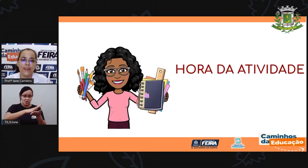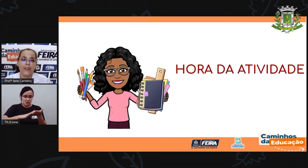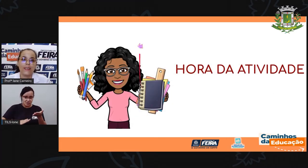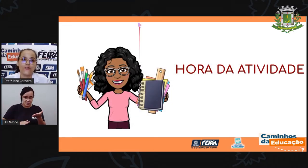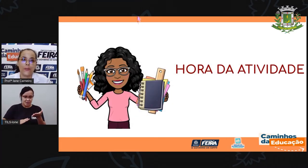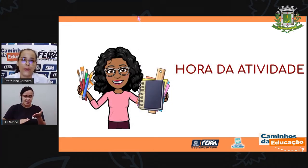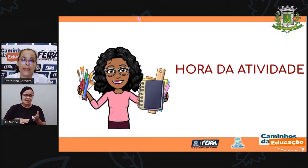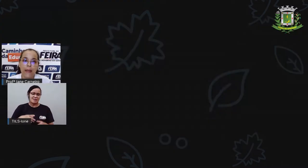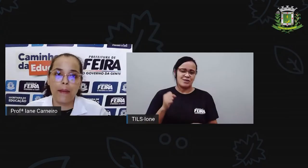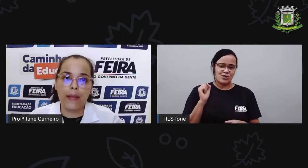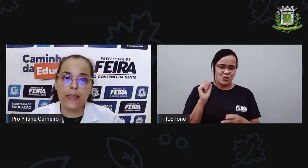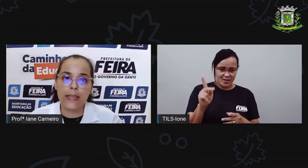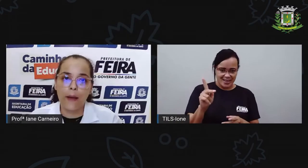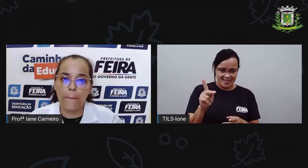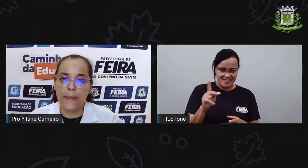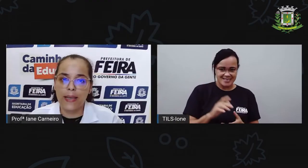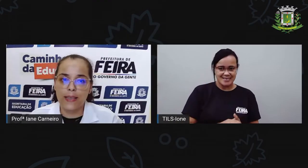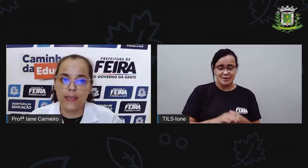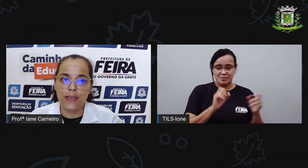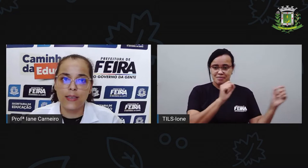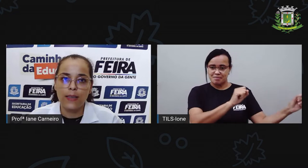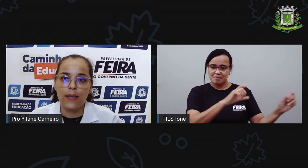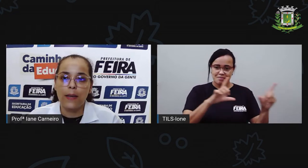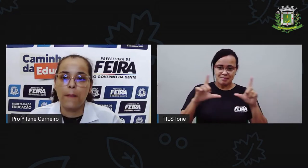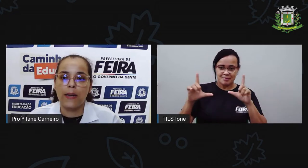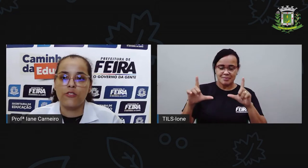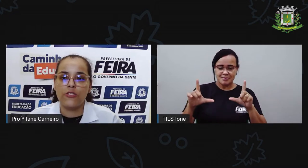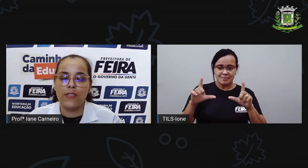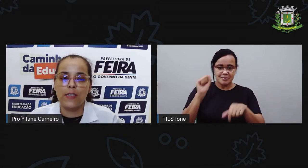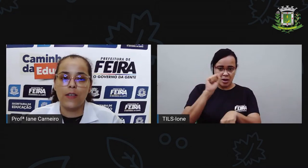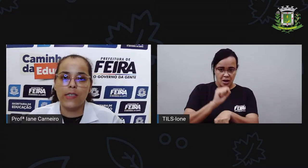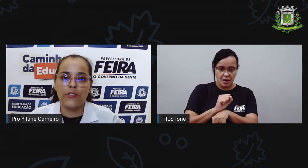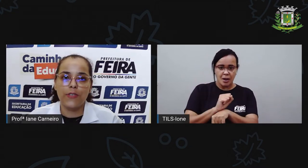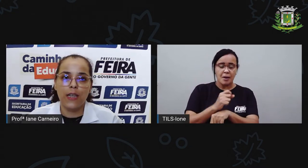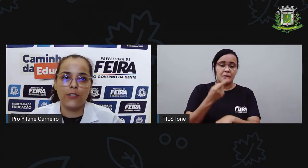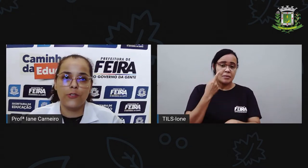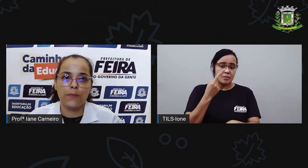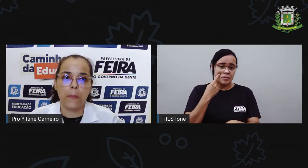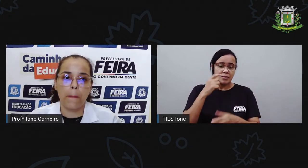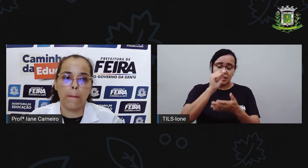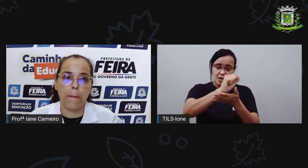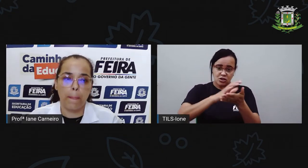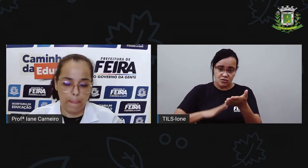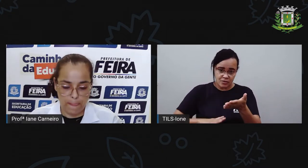joia? Já vou interromper aqui. Para a gente fazer nossa atividade.